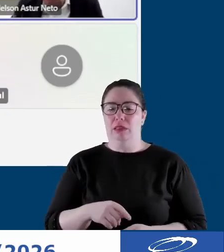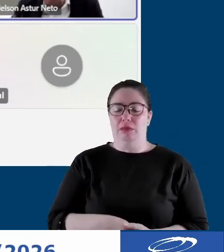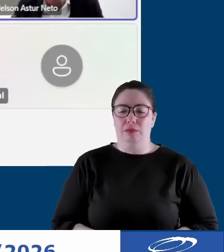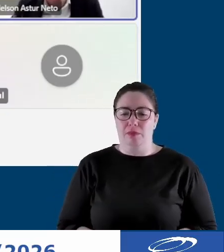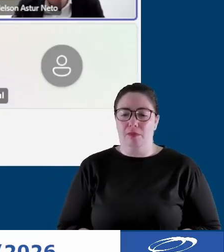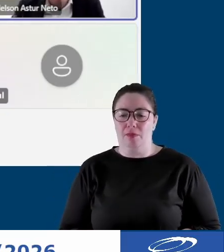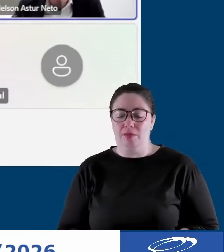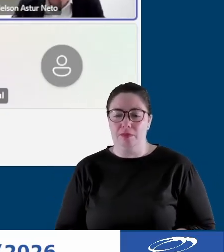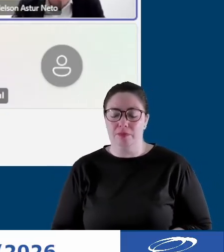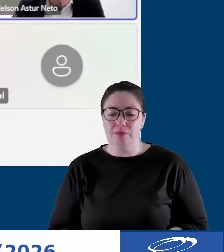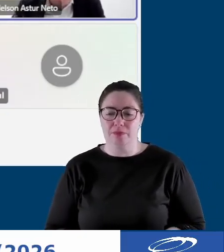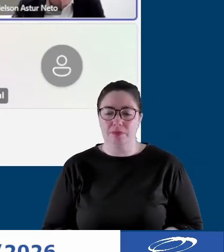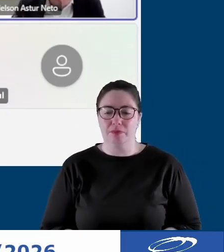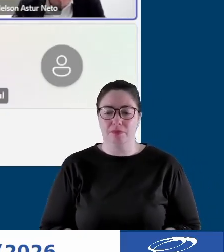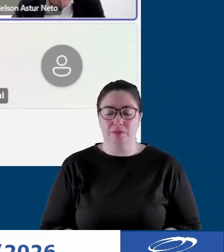metabolômica